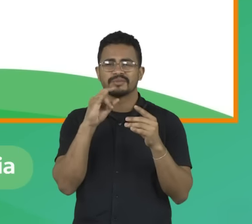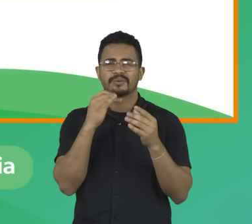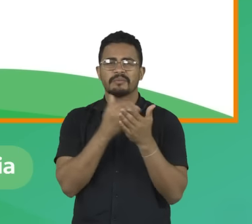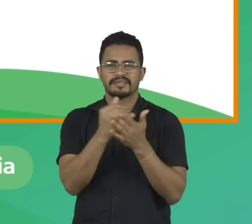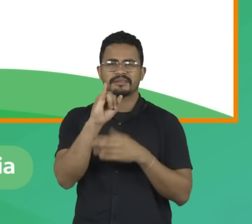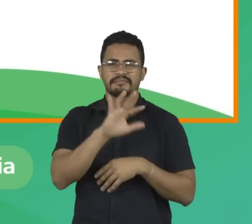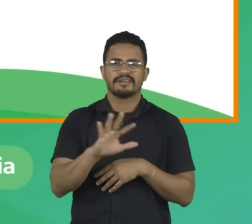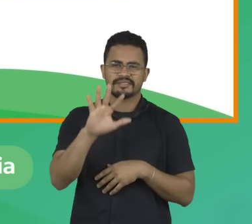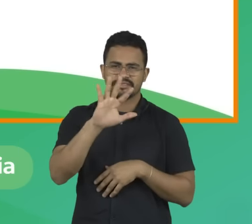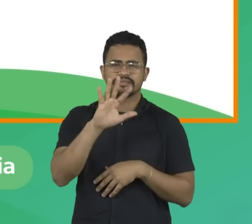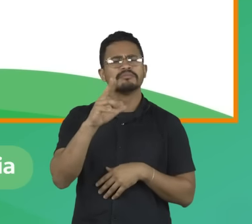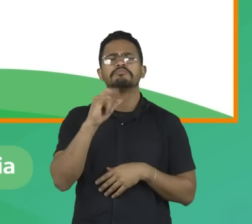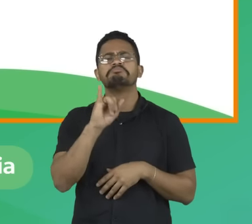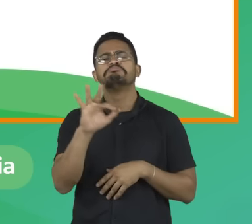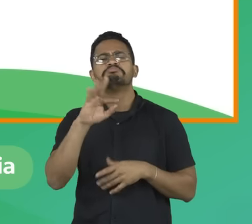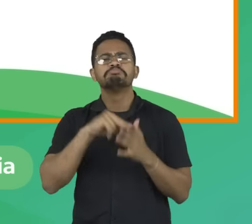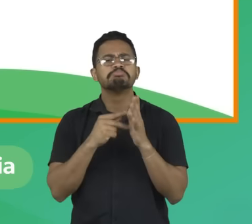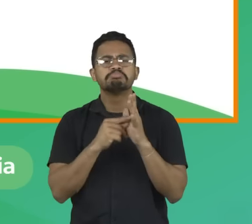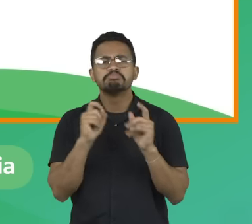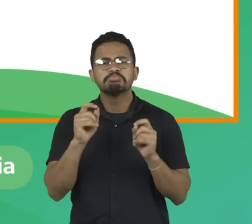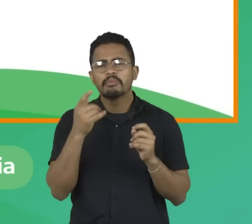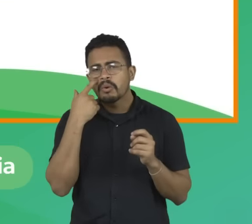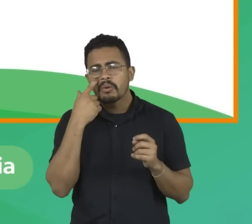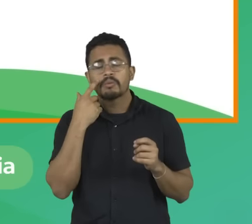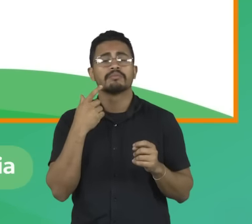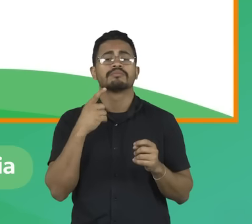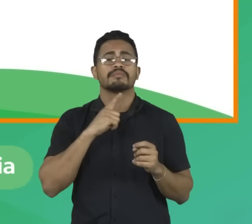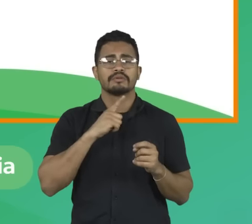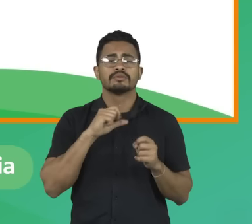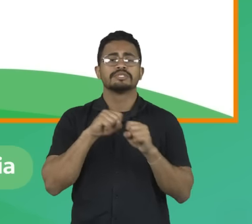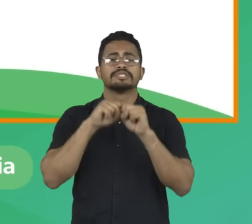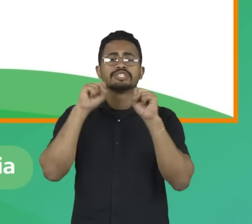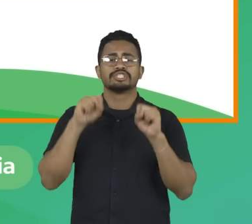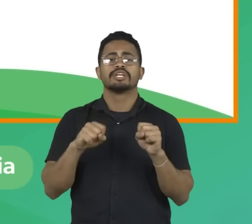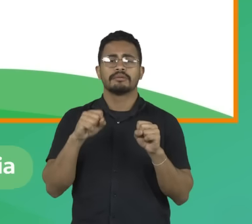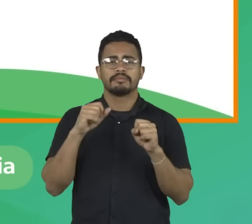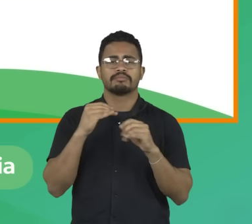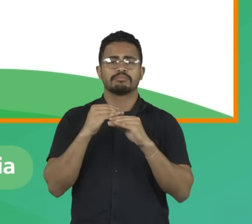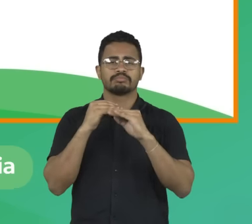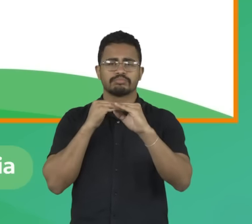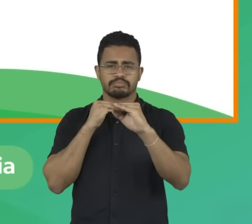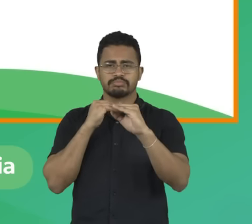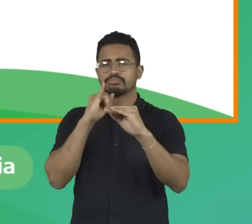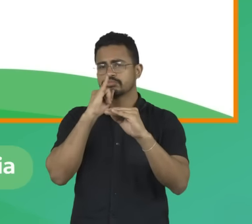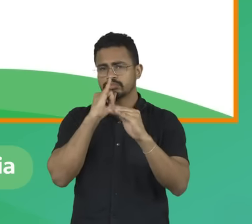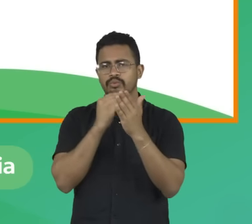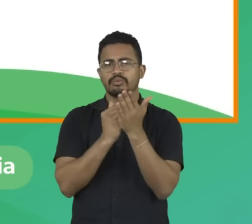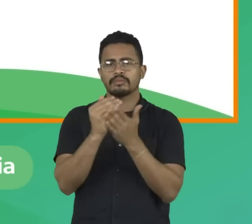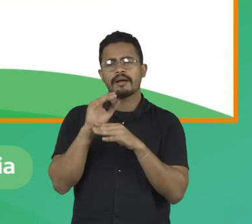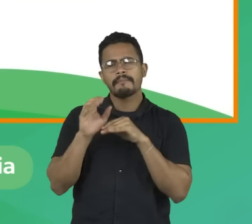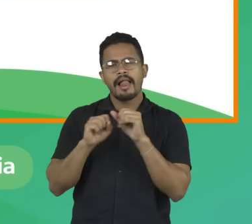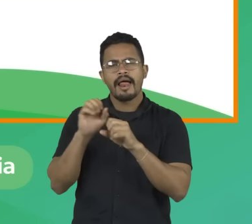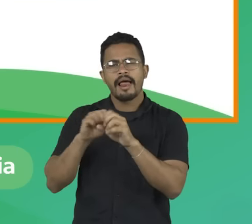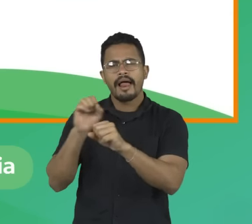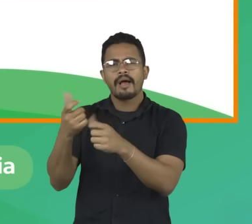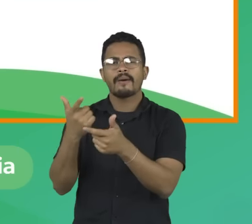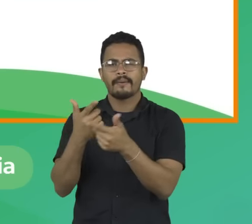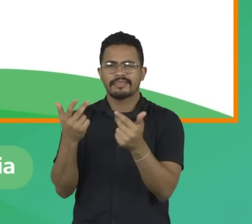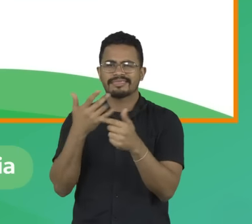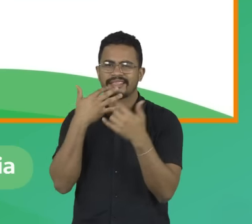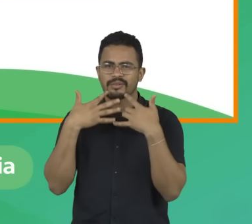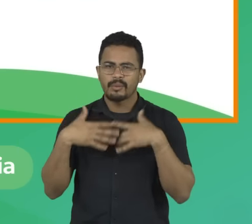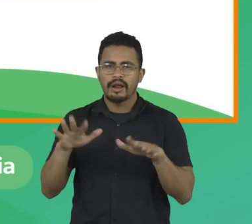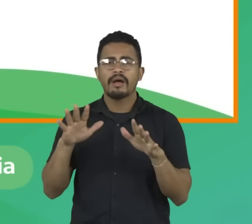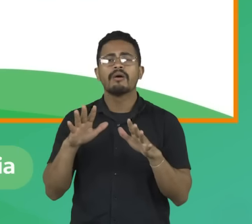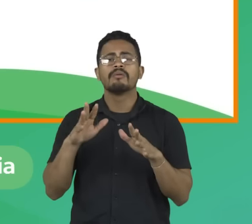que essa imagem nos retrata? A representação de um sistema que ele é linear, começando com a exploração dos recursos naturais, passando